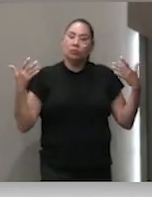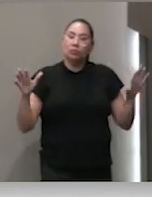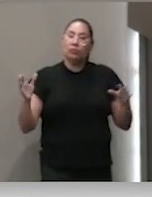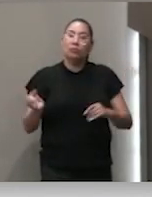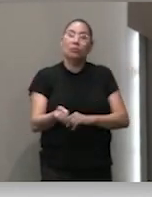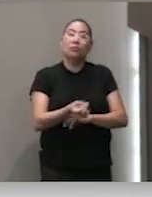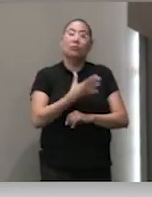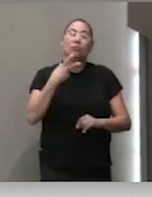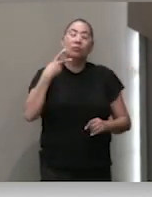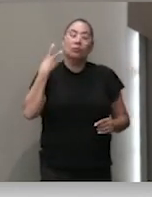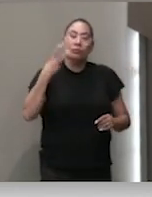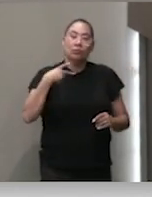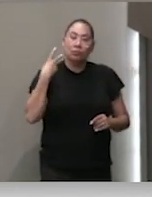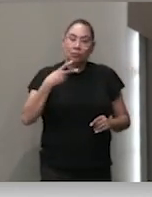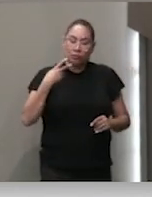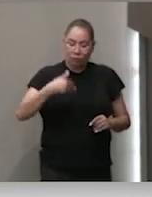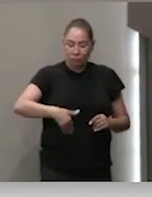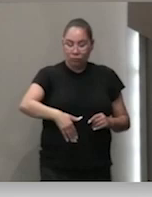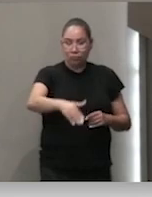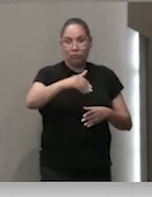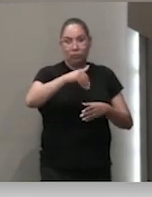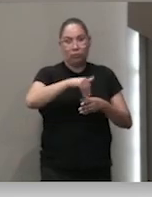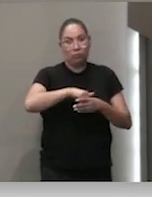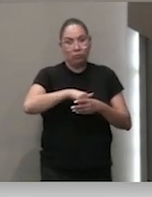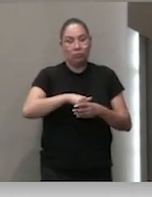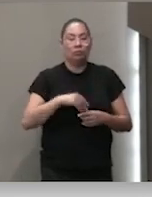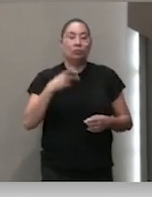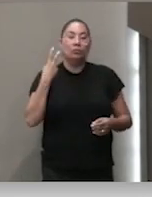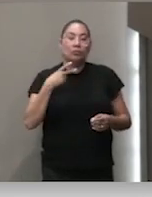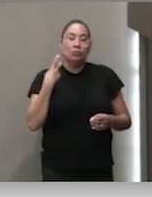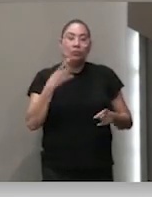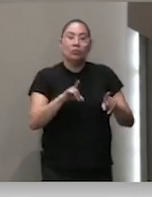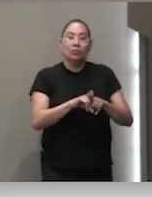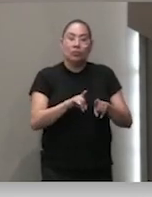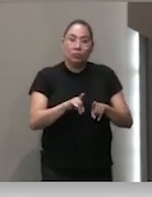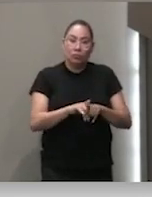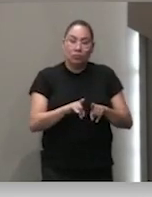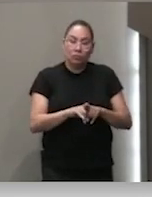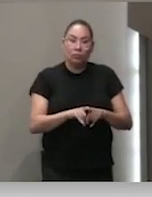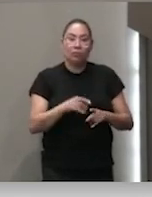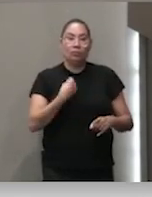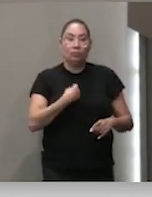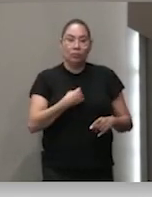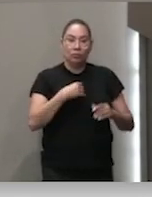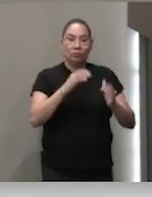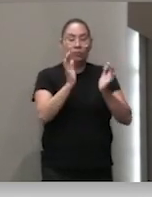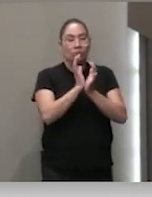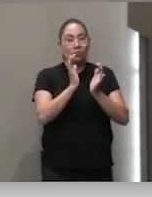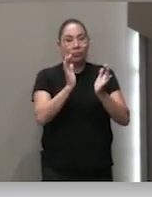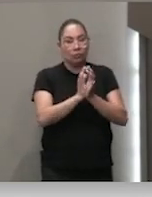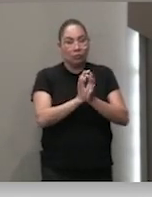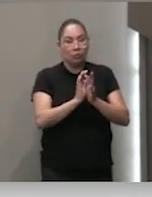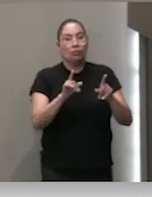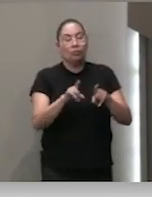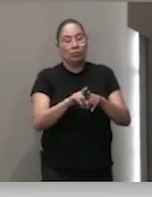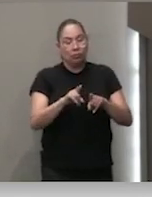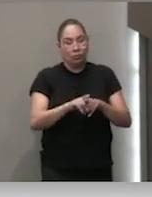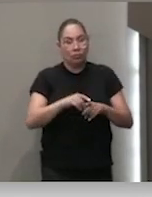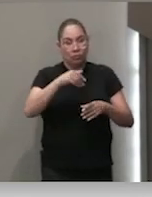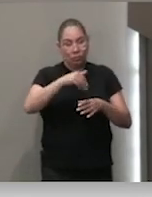novos vereadores que foram eleitos, os vereadores também que foram e são meus colegas que foram